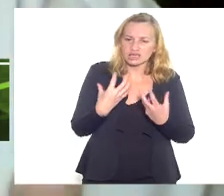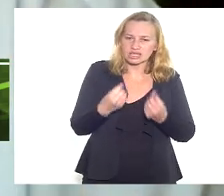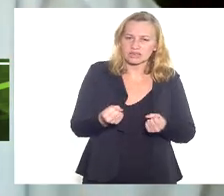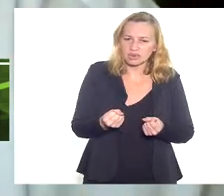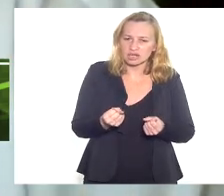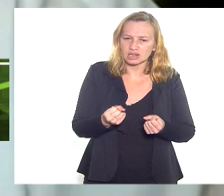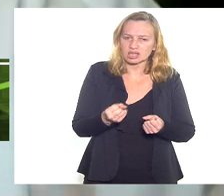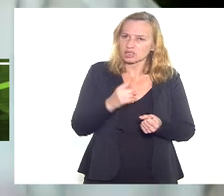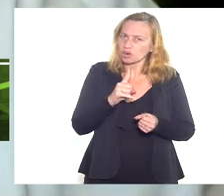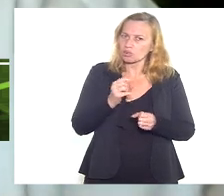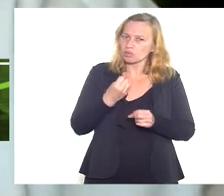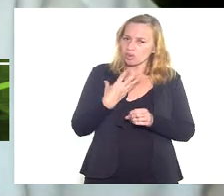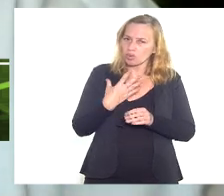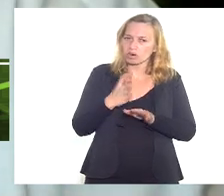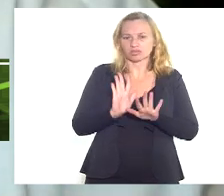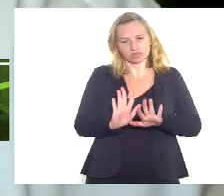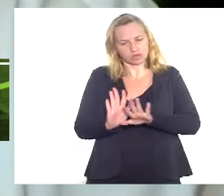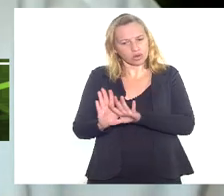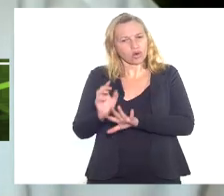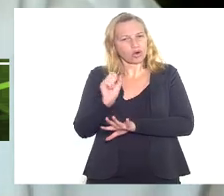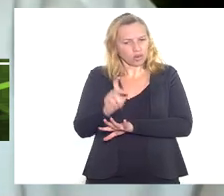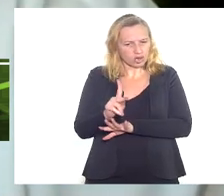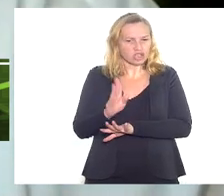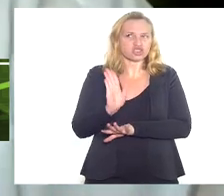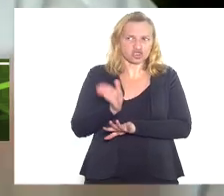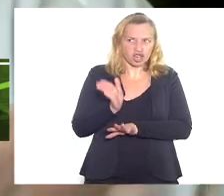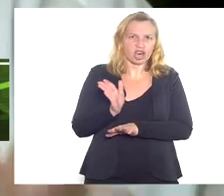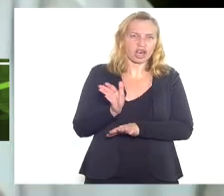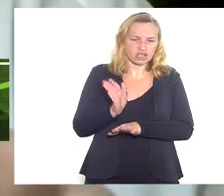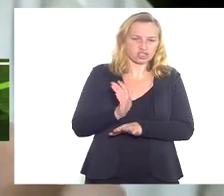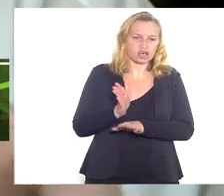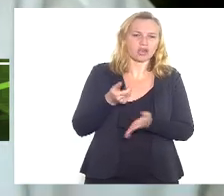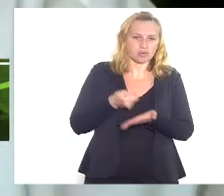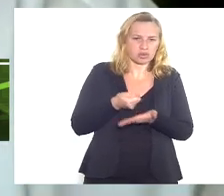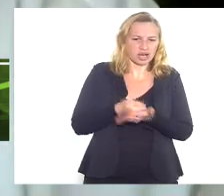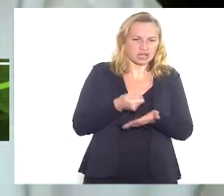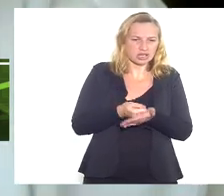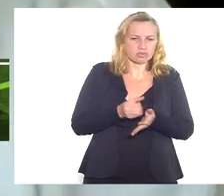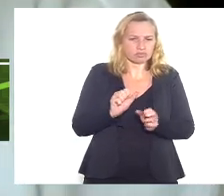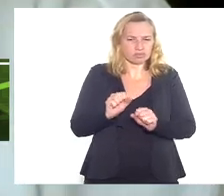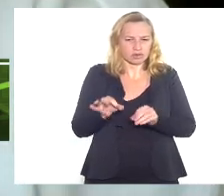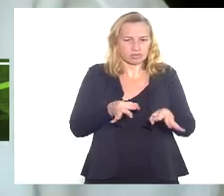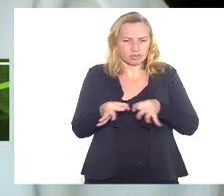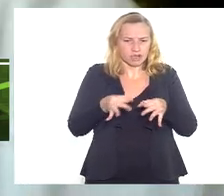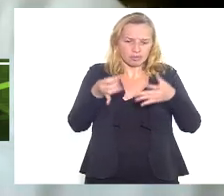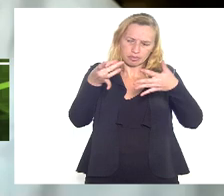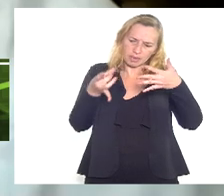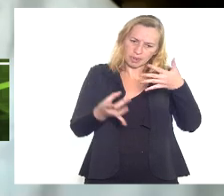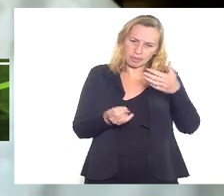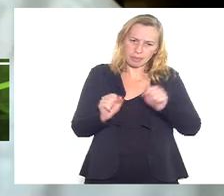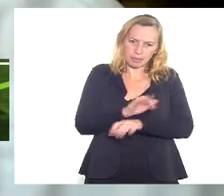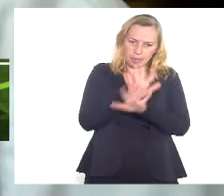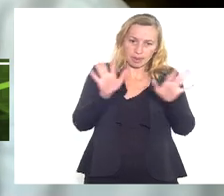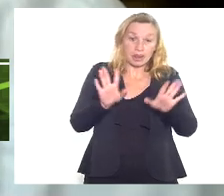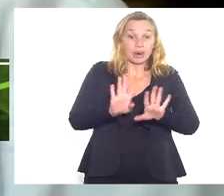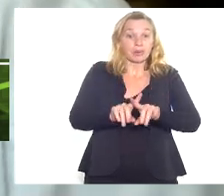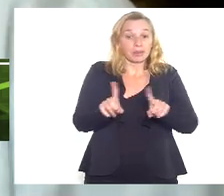coerente. Tudo bem, eu faço essa conotação. Já deveríamos ter isso como obrigação. Mas